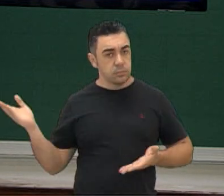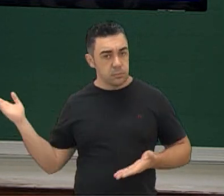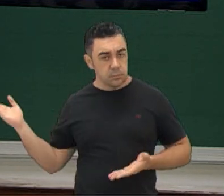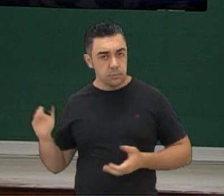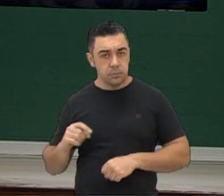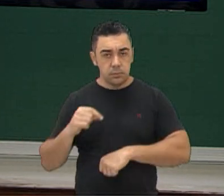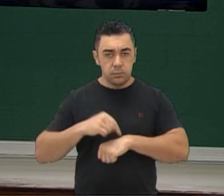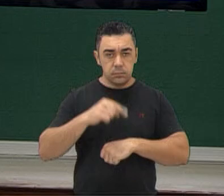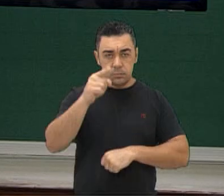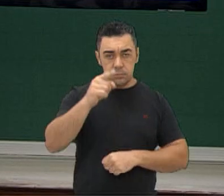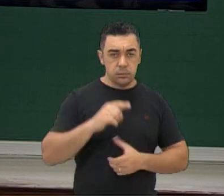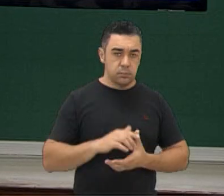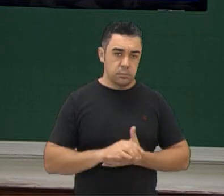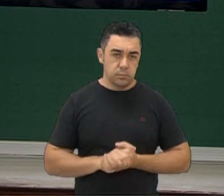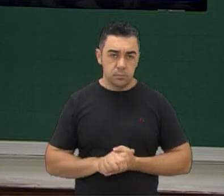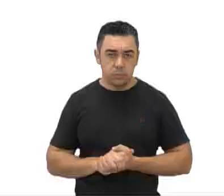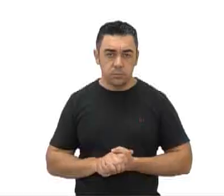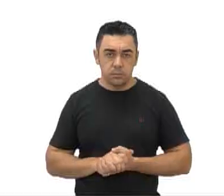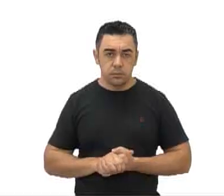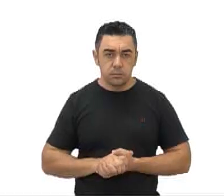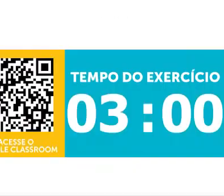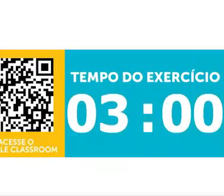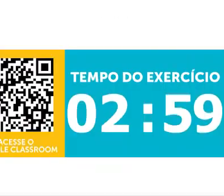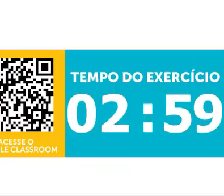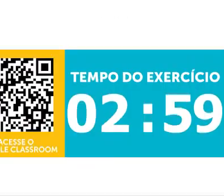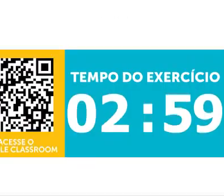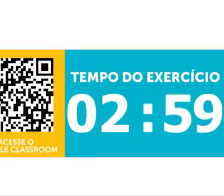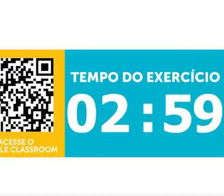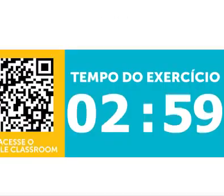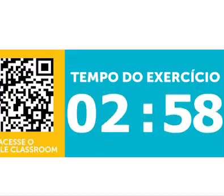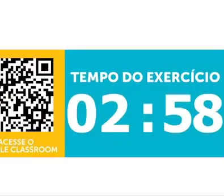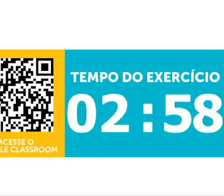expressão. Um tempo para vocês identificarem.